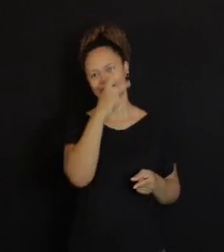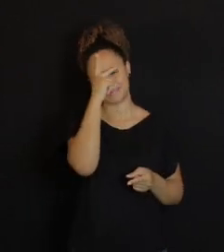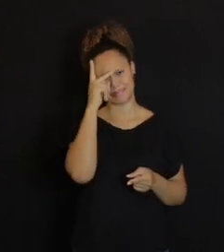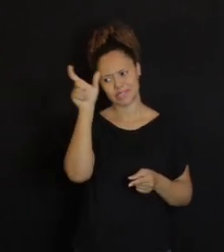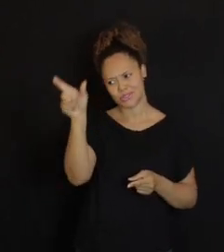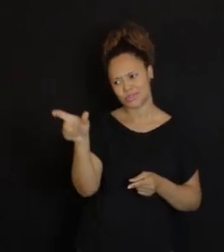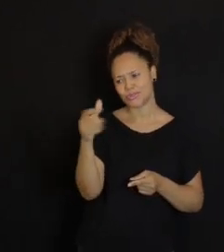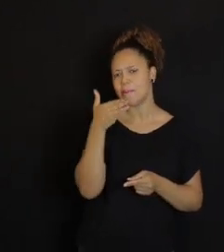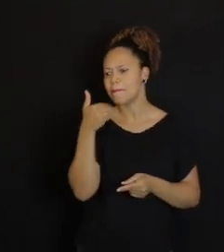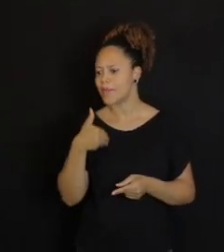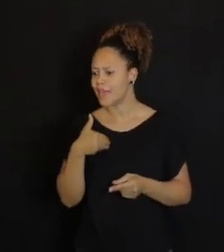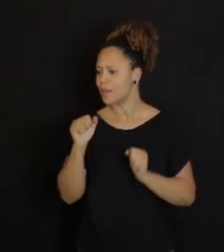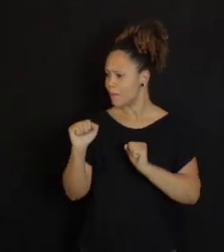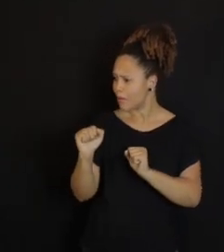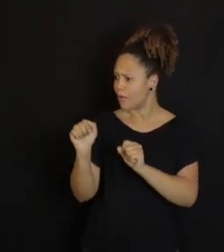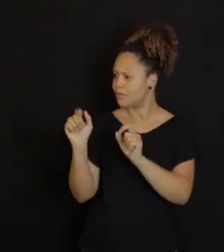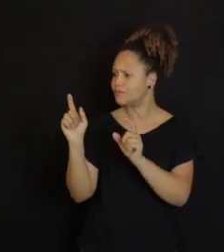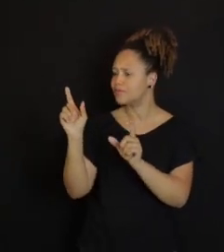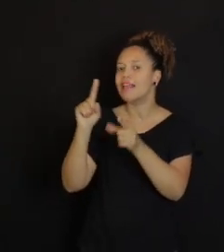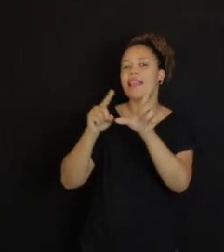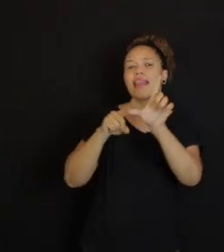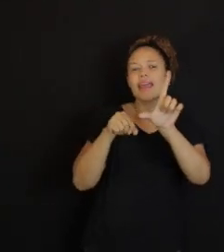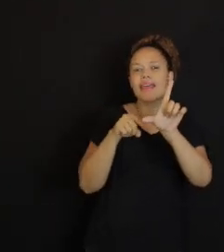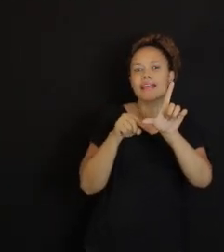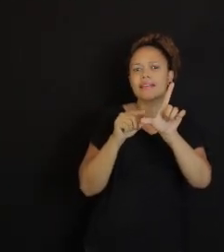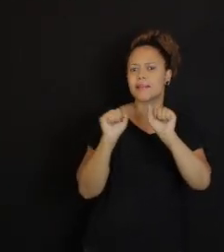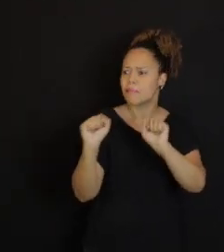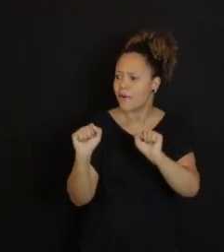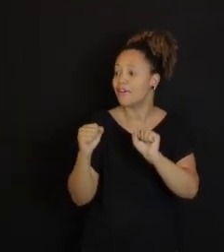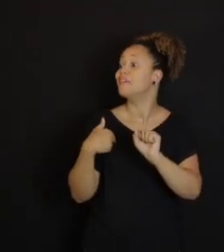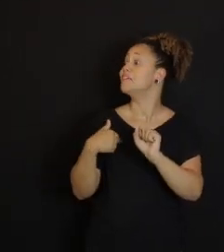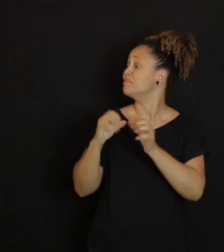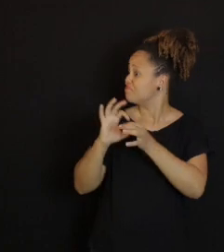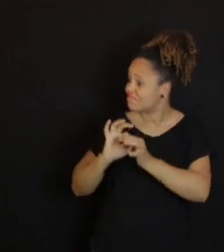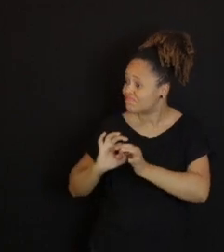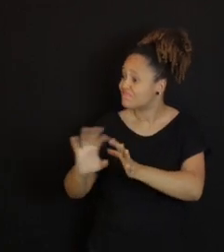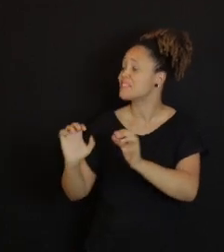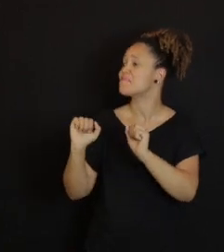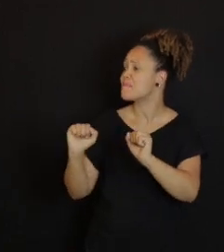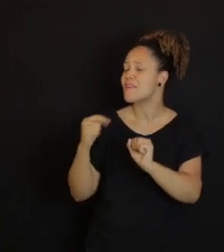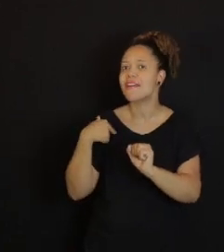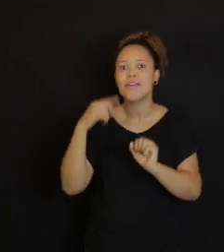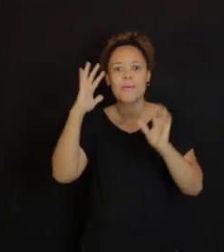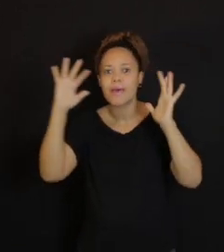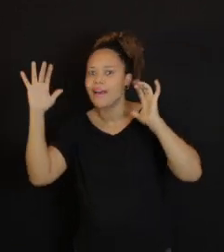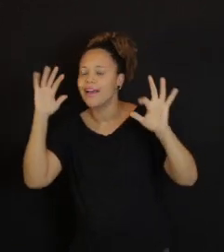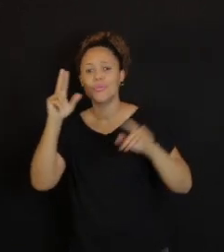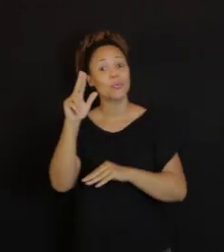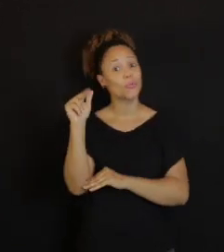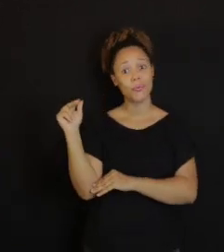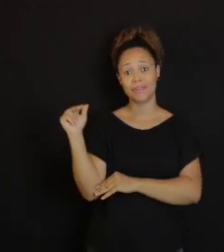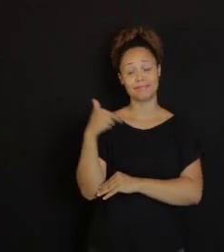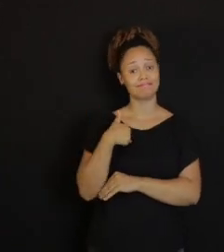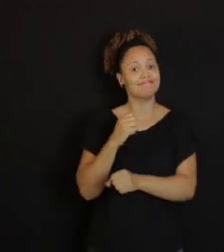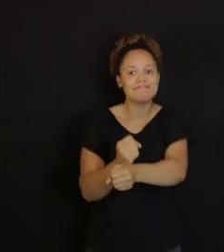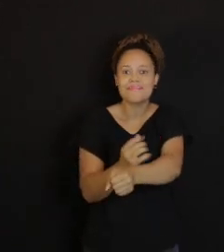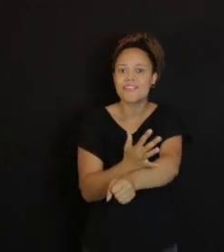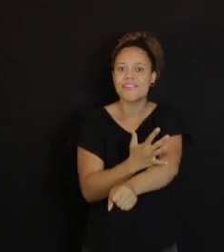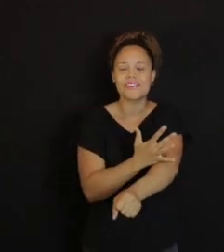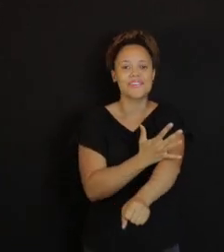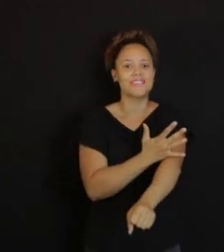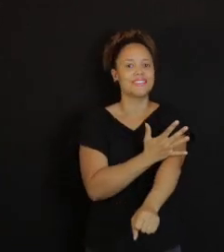posso musicar, posso colocar uma letra? Eu falo: meu, pelo amor de Deus, sabe? Porque eu nunca imaginei isso aí. Isso aí para mim é uma coisa que